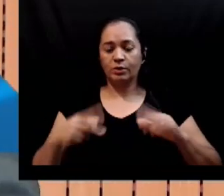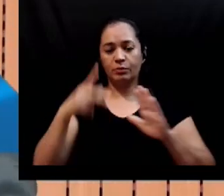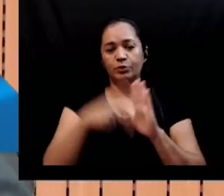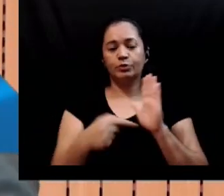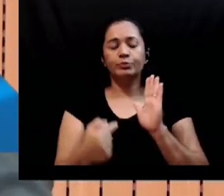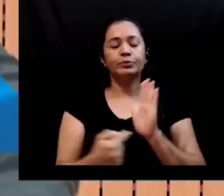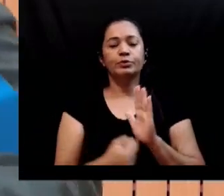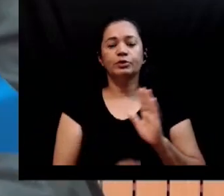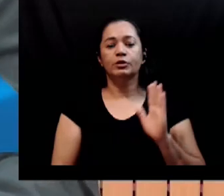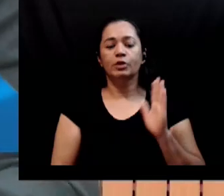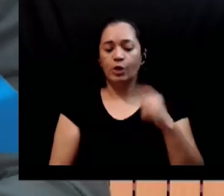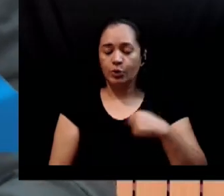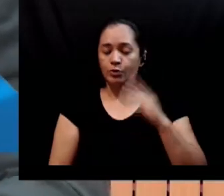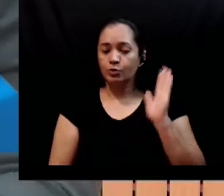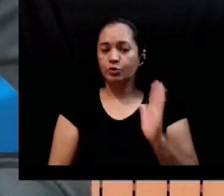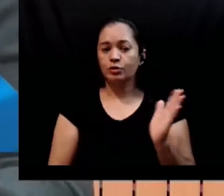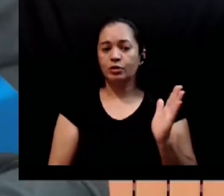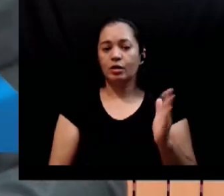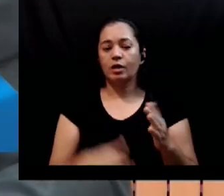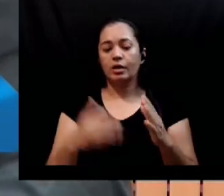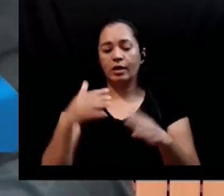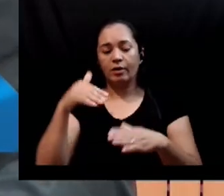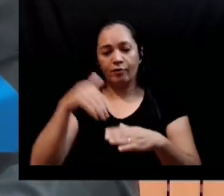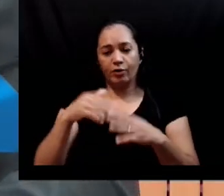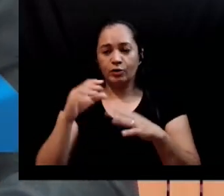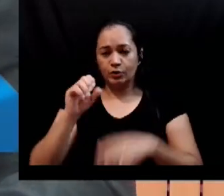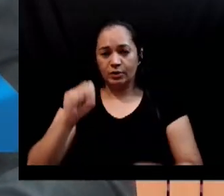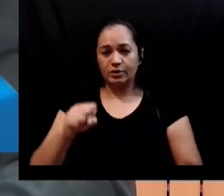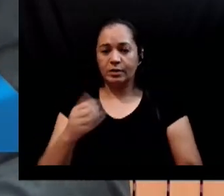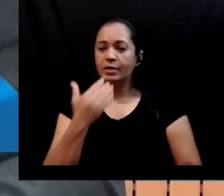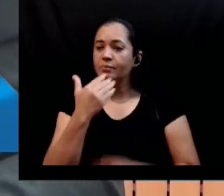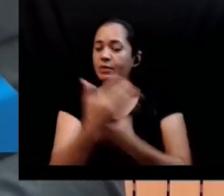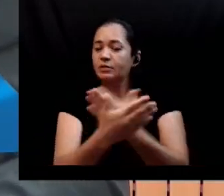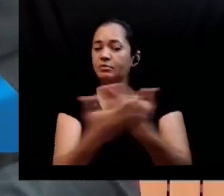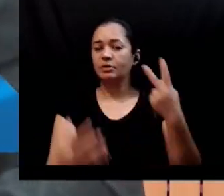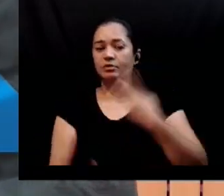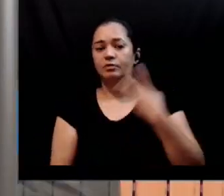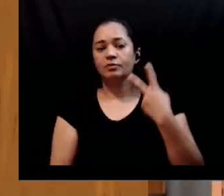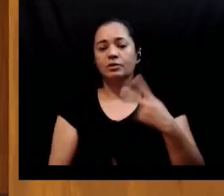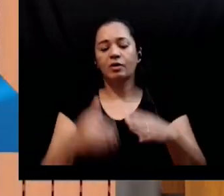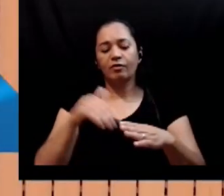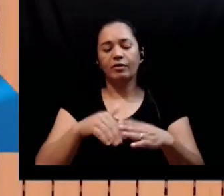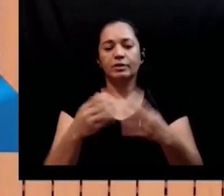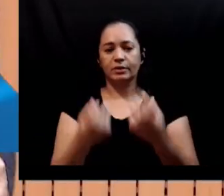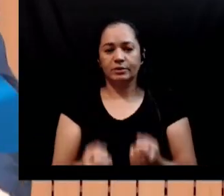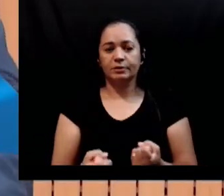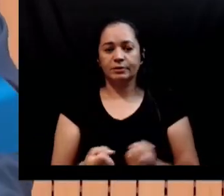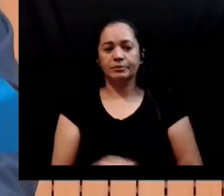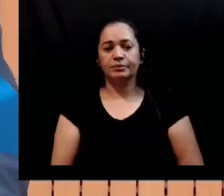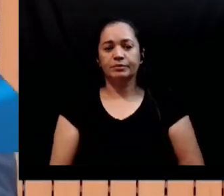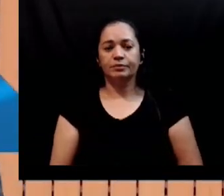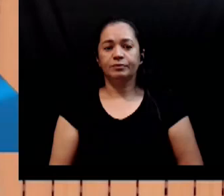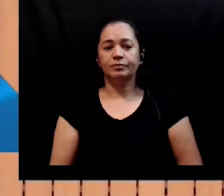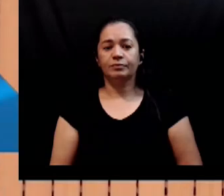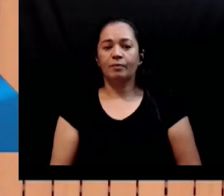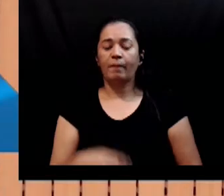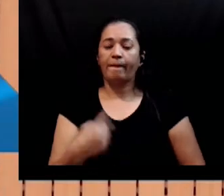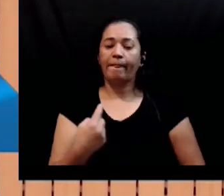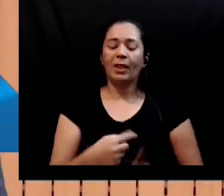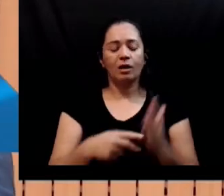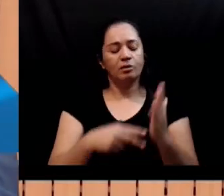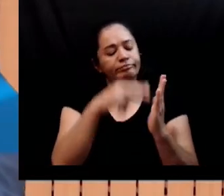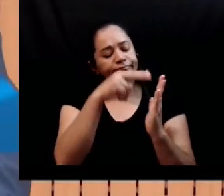encaminho voto favorável e peço voto favorável aos meus pares aqui da Câmara Municipal. O que a gente olhou na Lei de